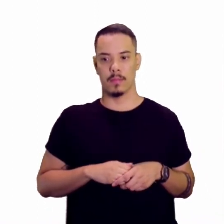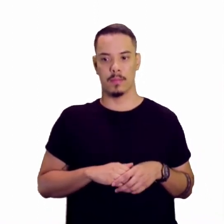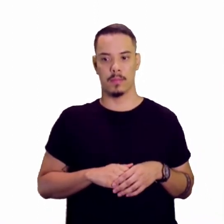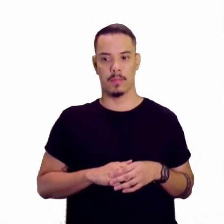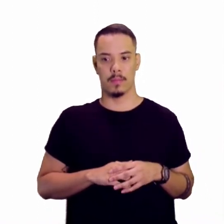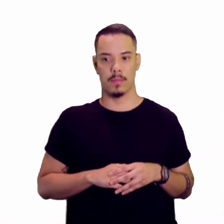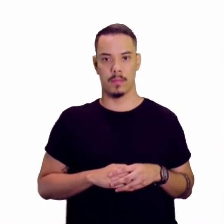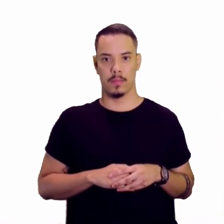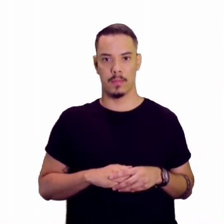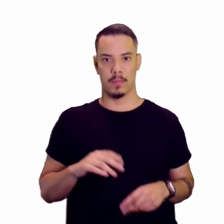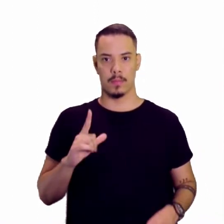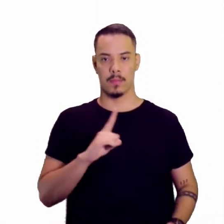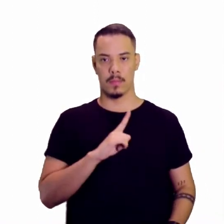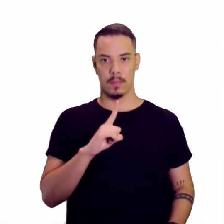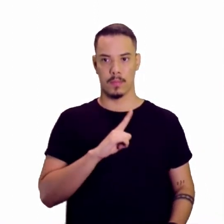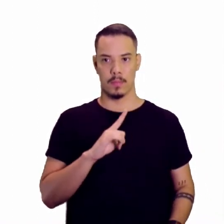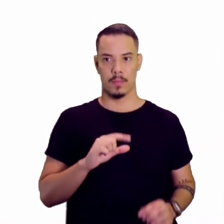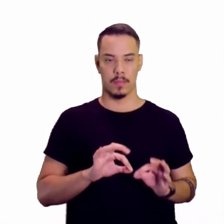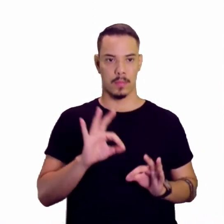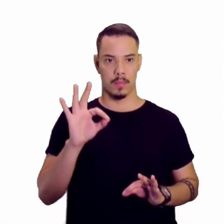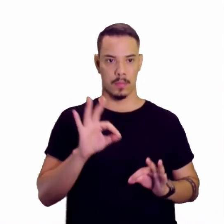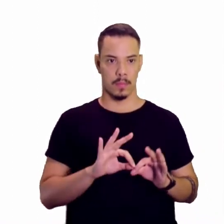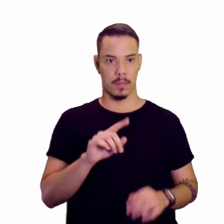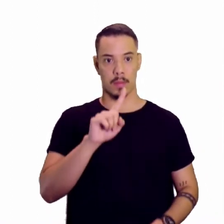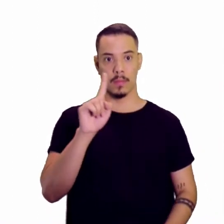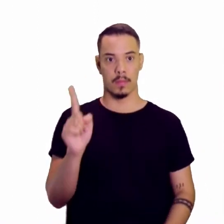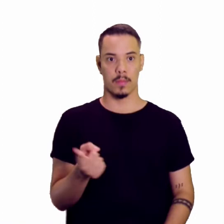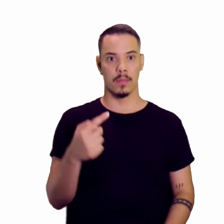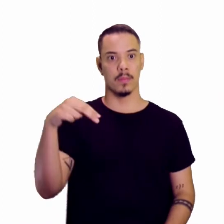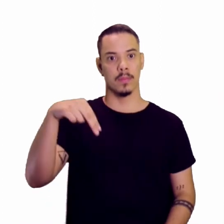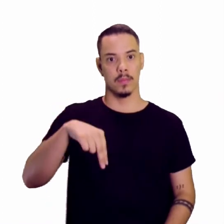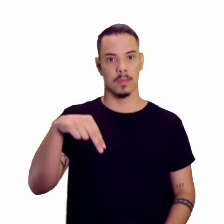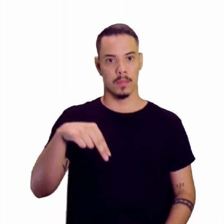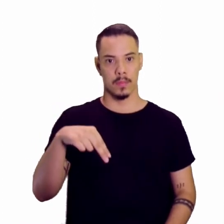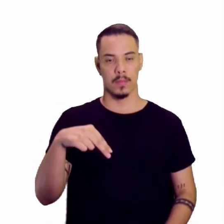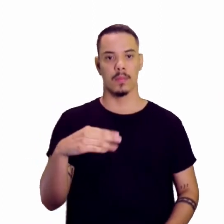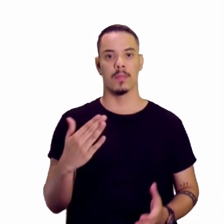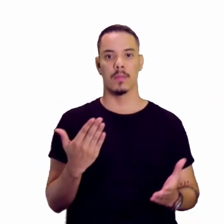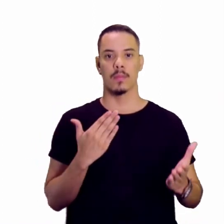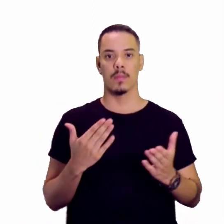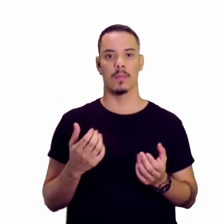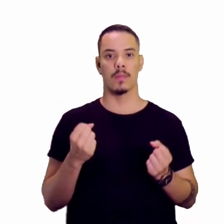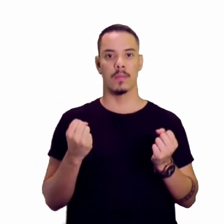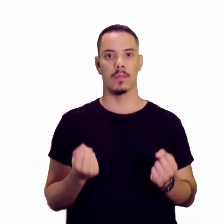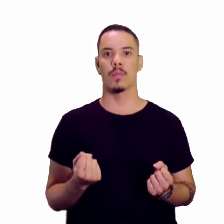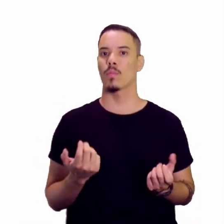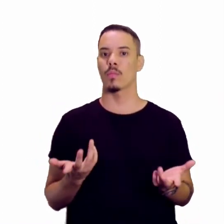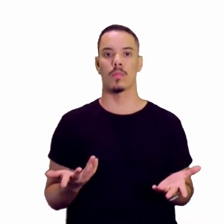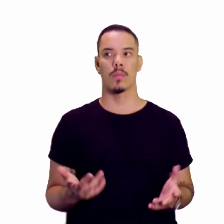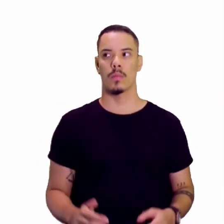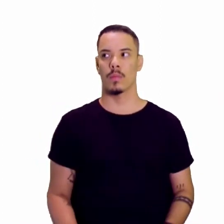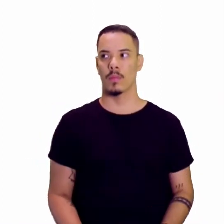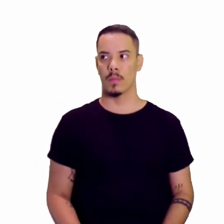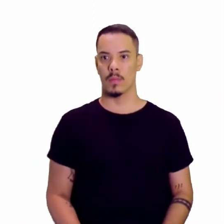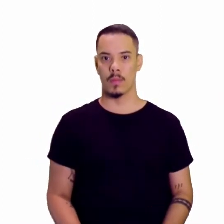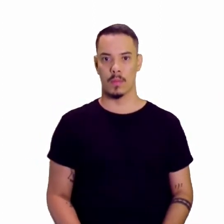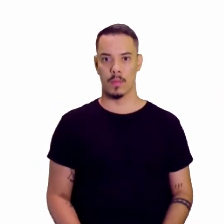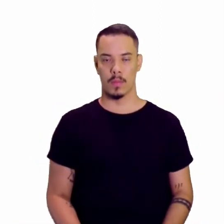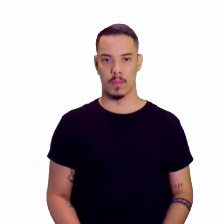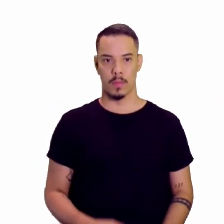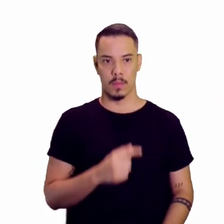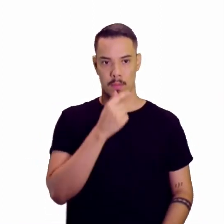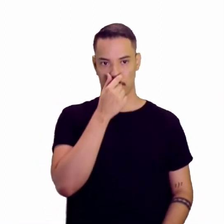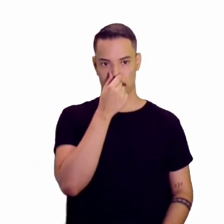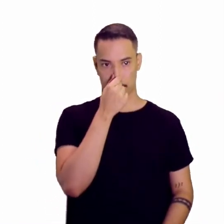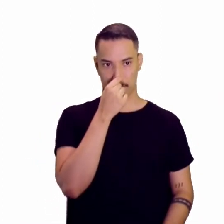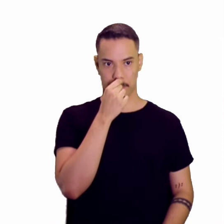né, de uma força de 1000 newtons é comparável ao peso de... Então tá ali,